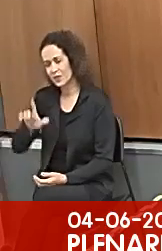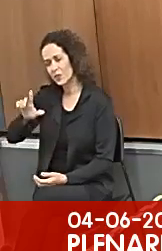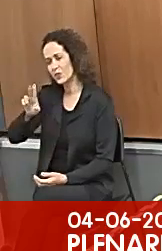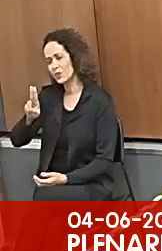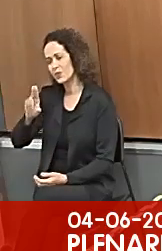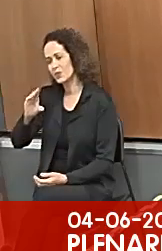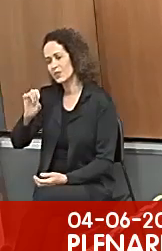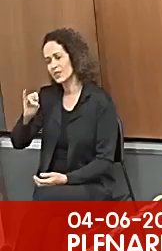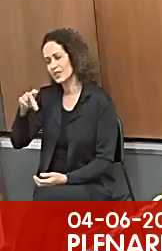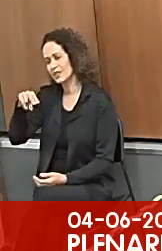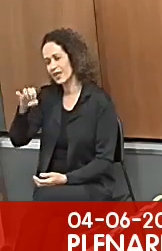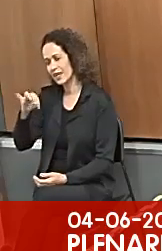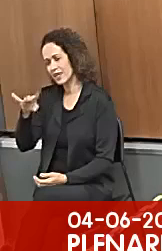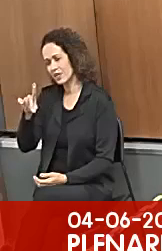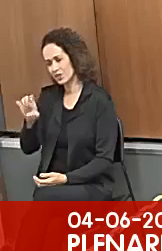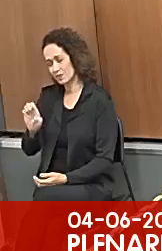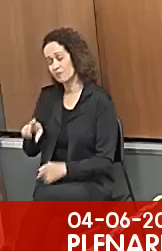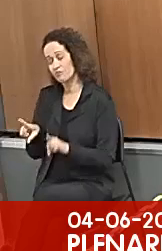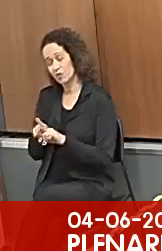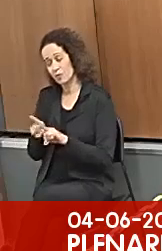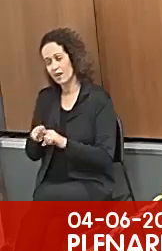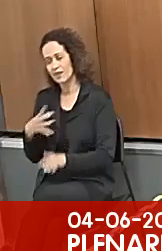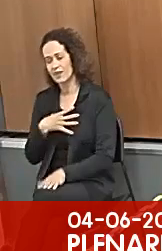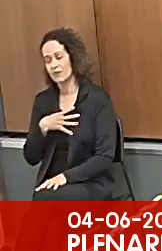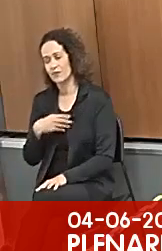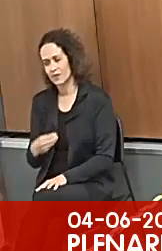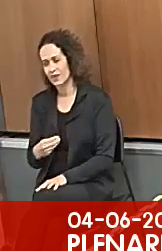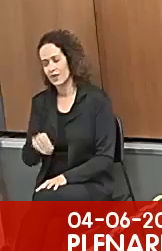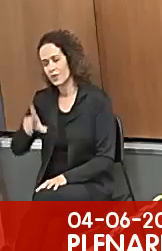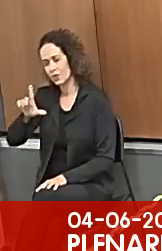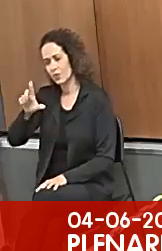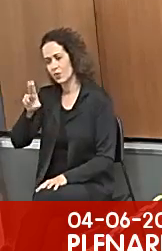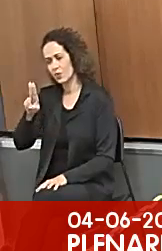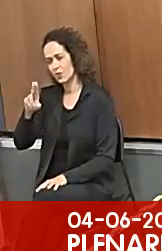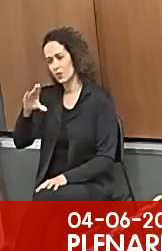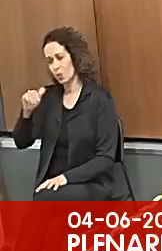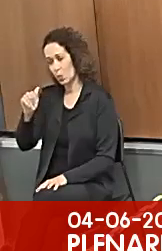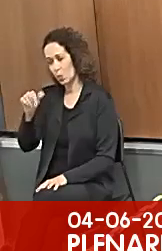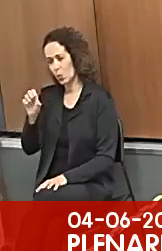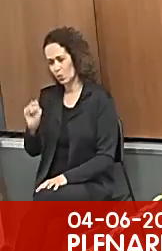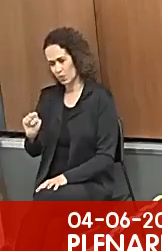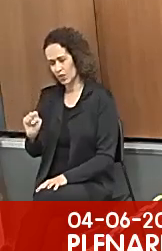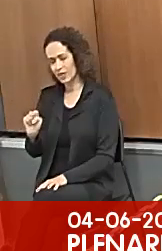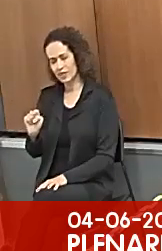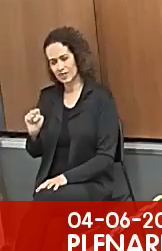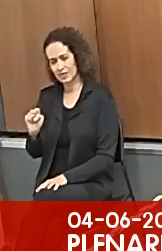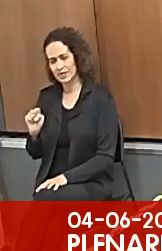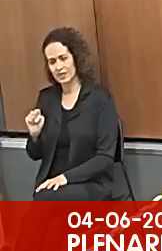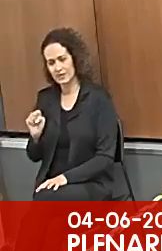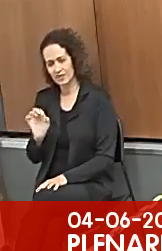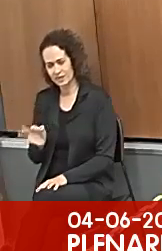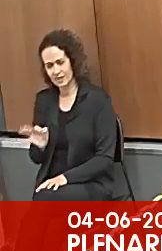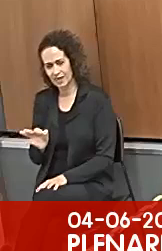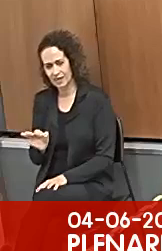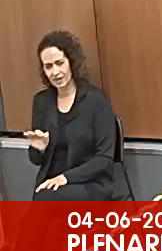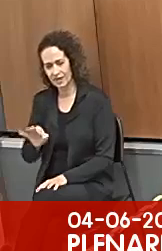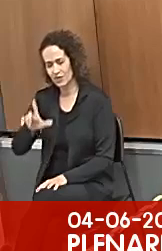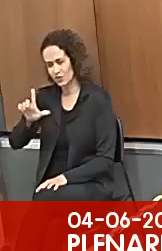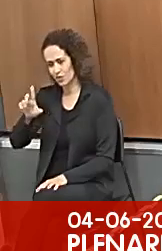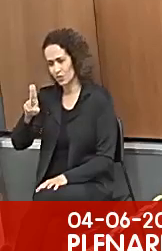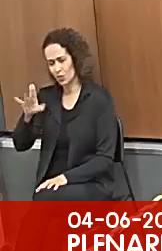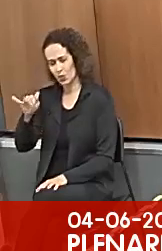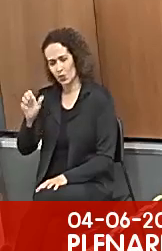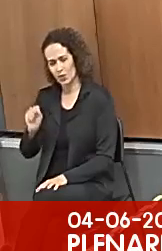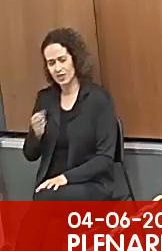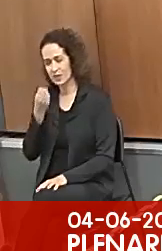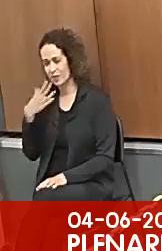Lucineide Alves. E é mãe do Lucas Nascimento. Está aí o Lucas Nascimento, não é isso, Lucas? Seja bem-vindo,